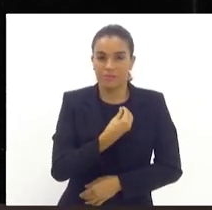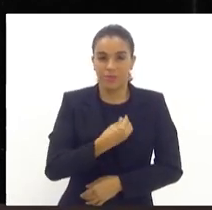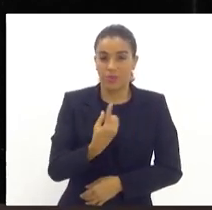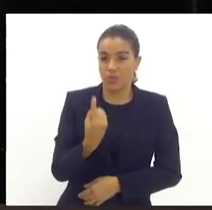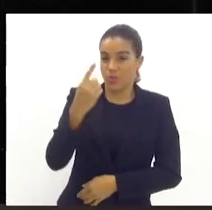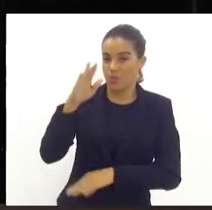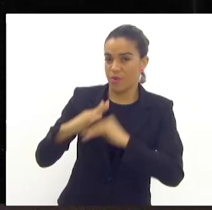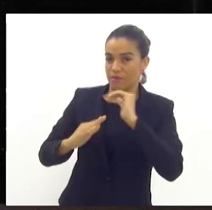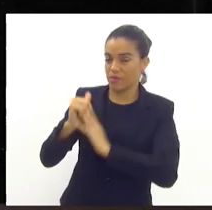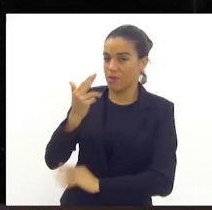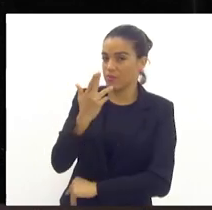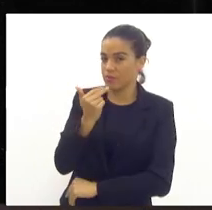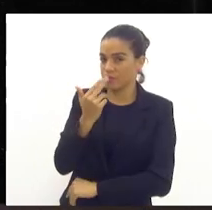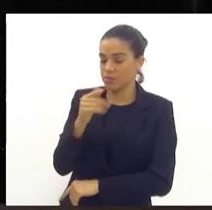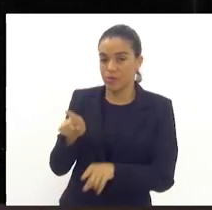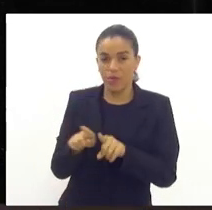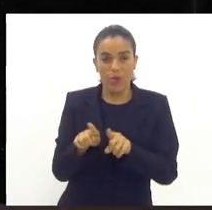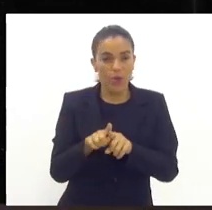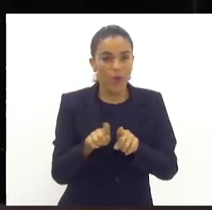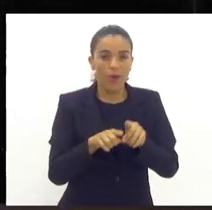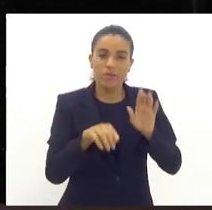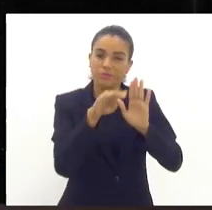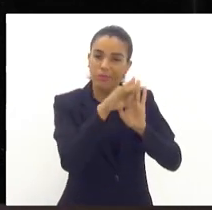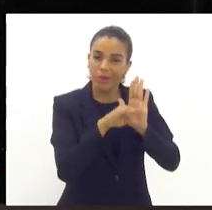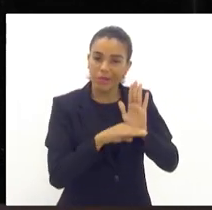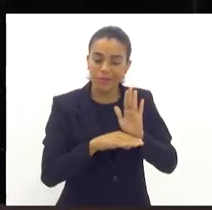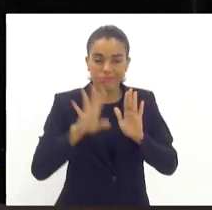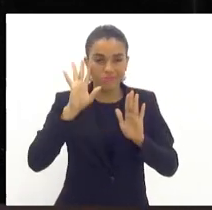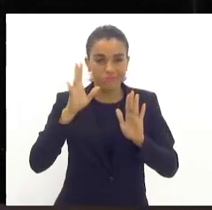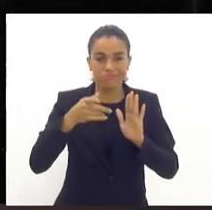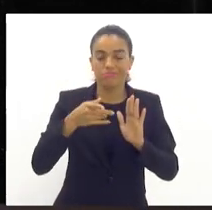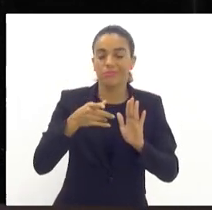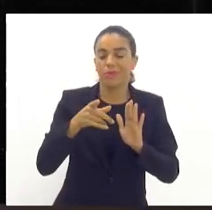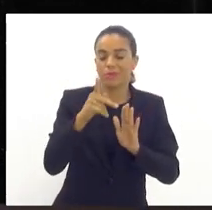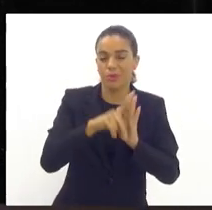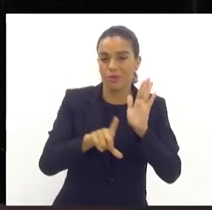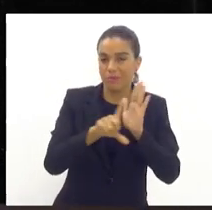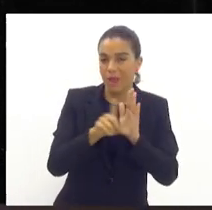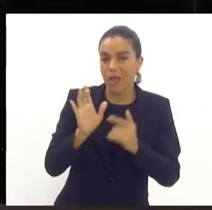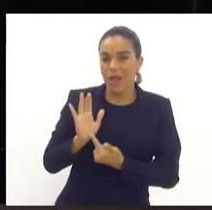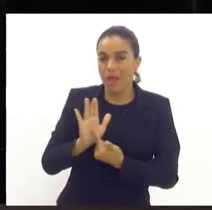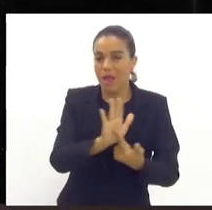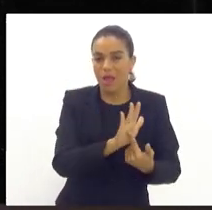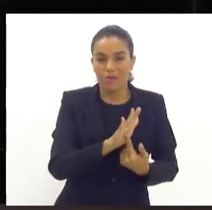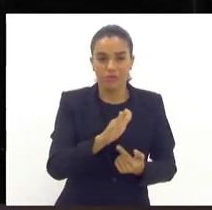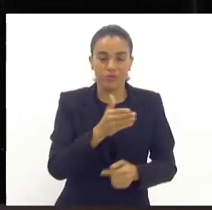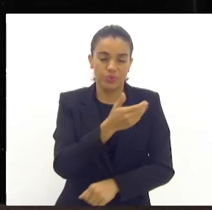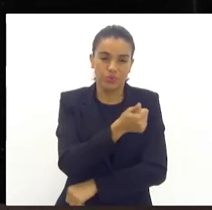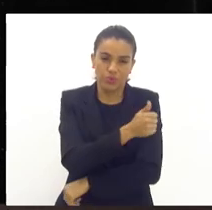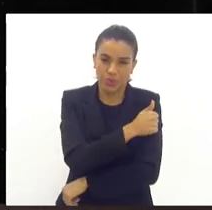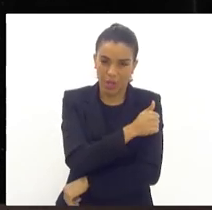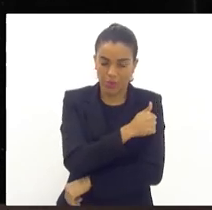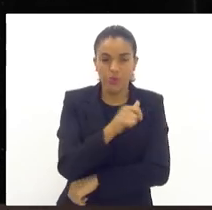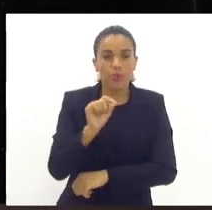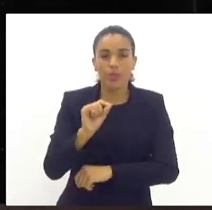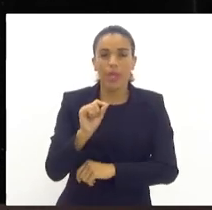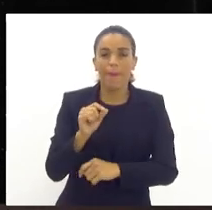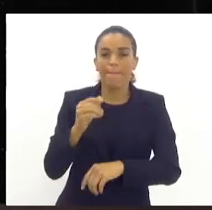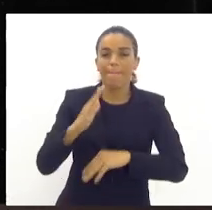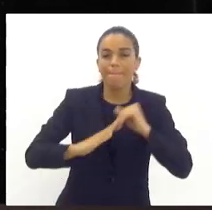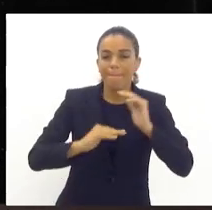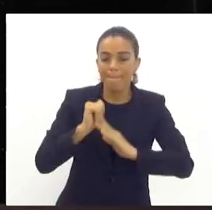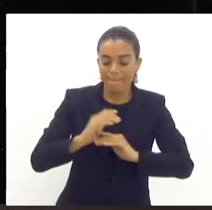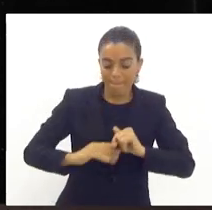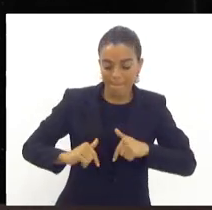nutricionista. O programa estabelecido nesse artigo de lei apresentará aos estudantes, especificamente, as práticas vinculadas